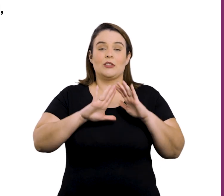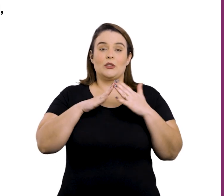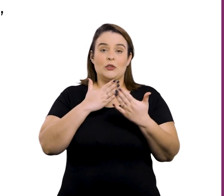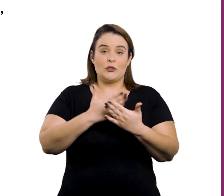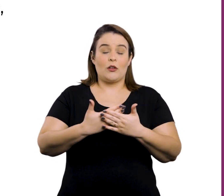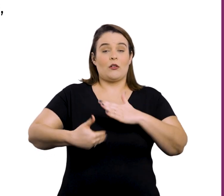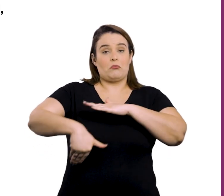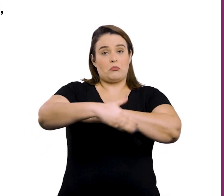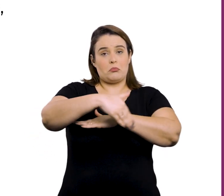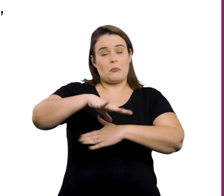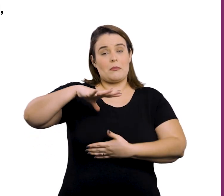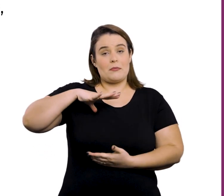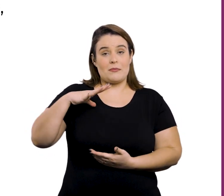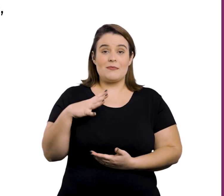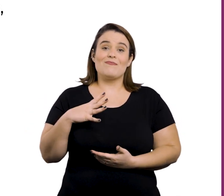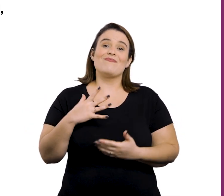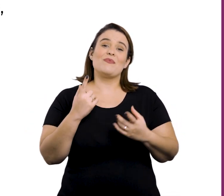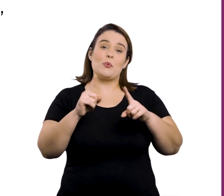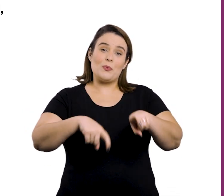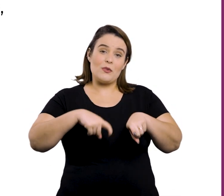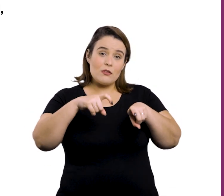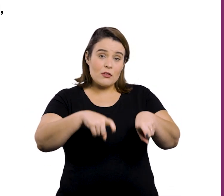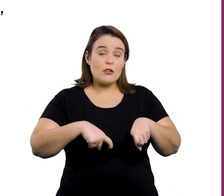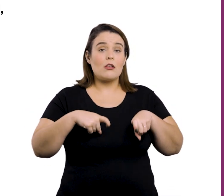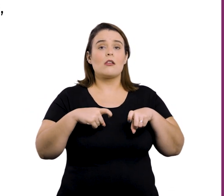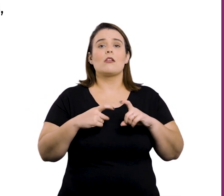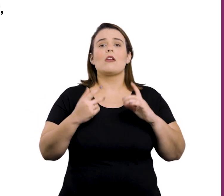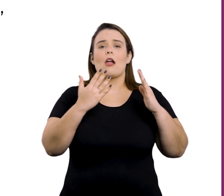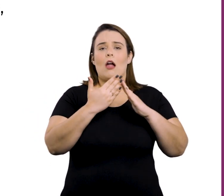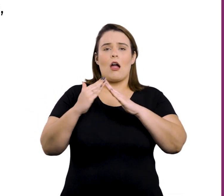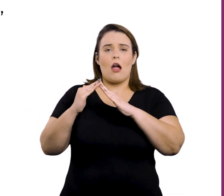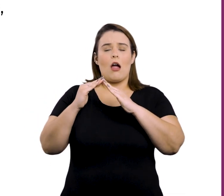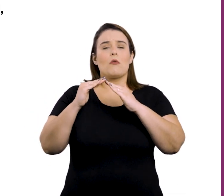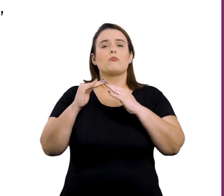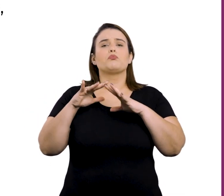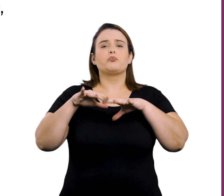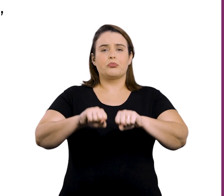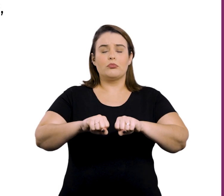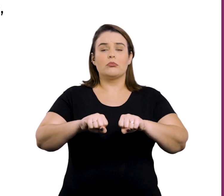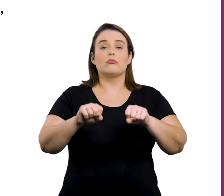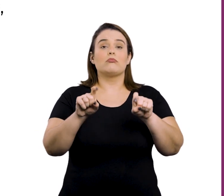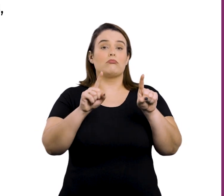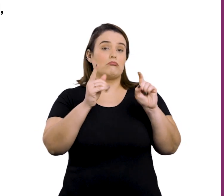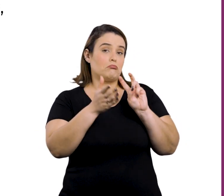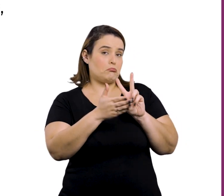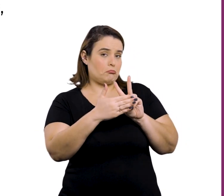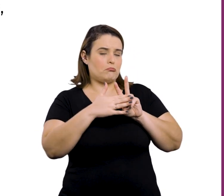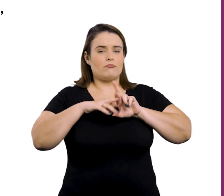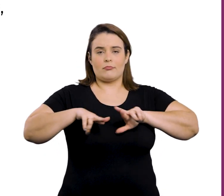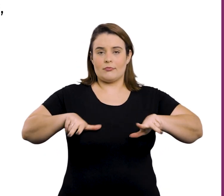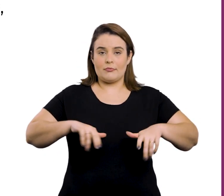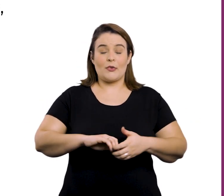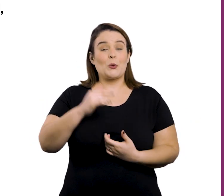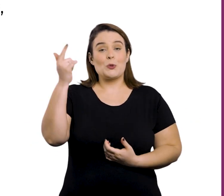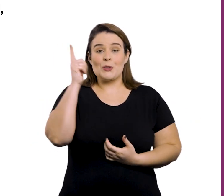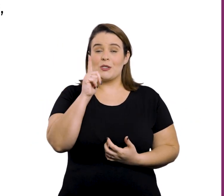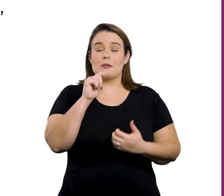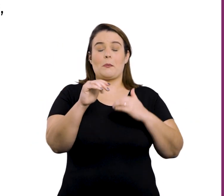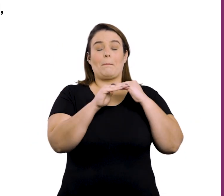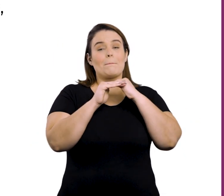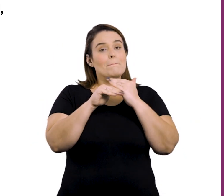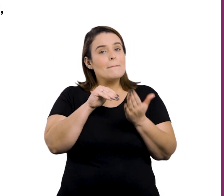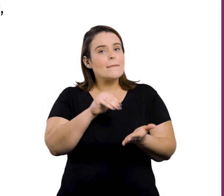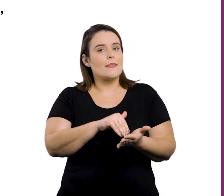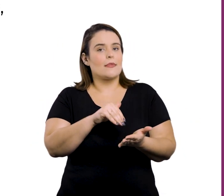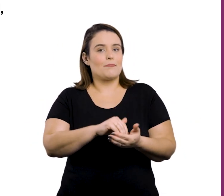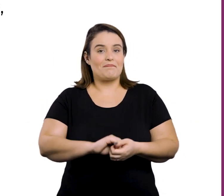nas escolas urbanas, rurais, quilombolas, indígenas, etc., para garantir, ao menos, um padrão mínimo de qualidade